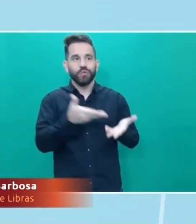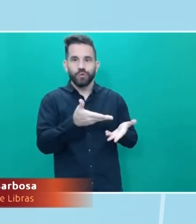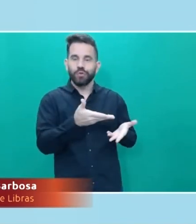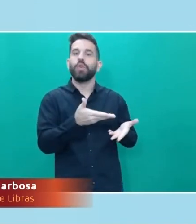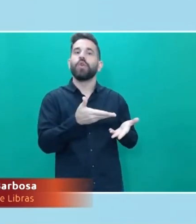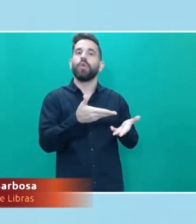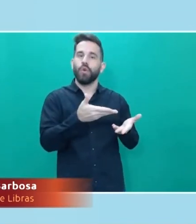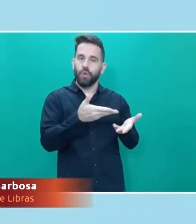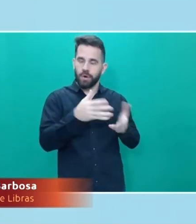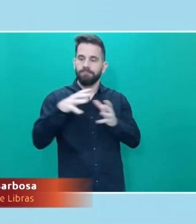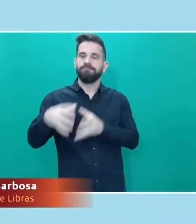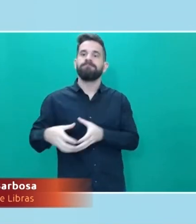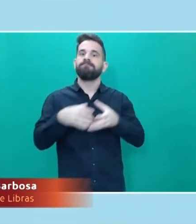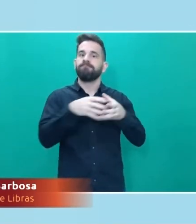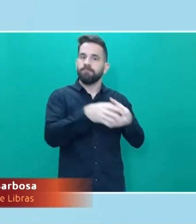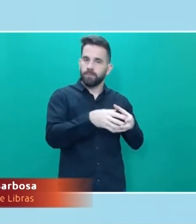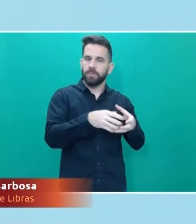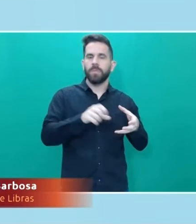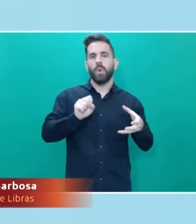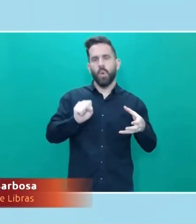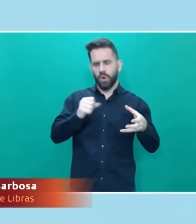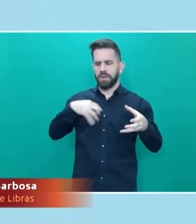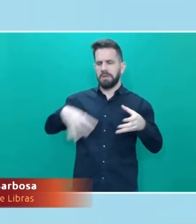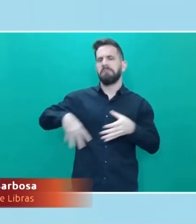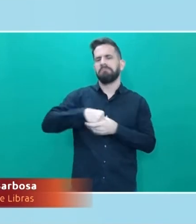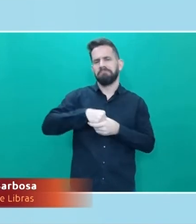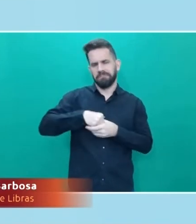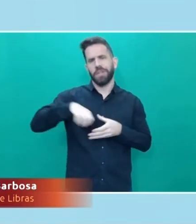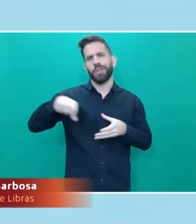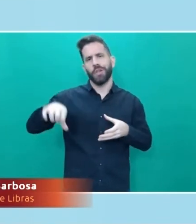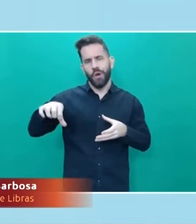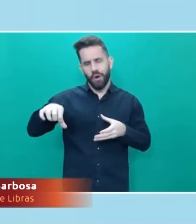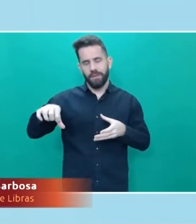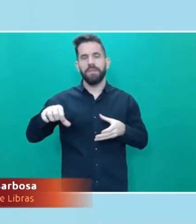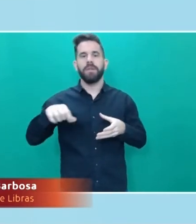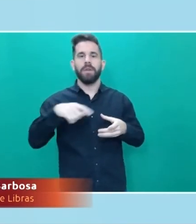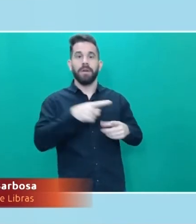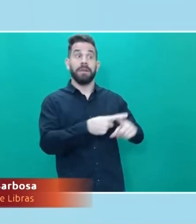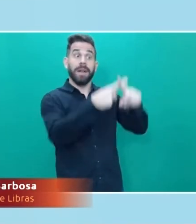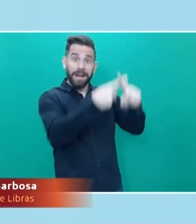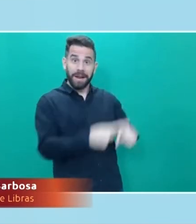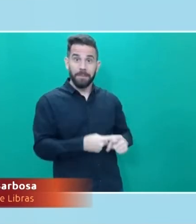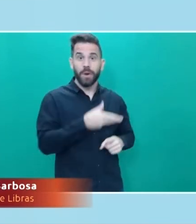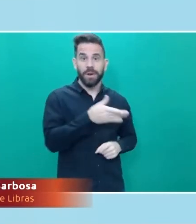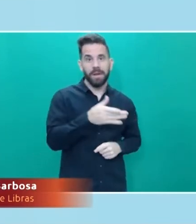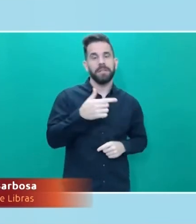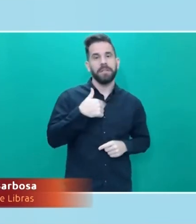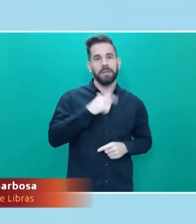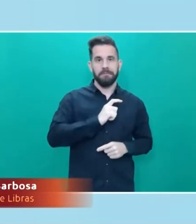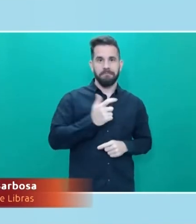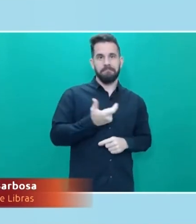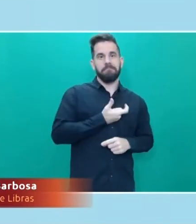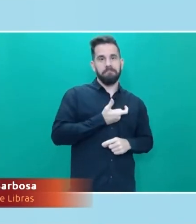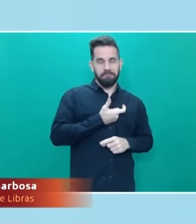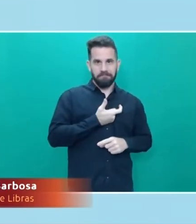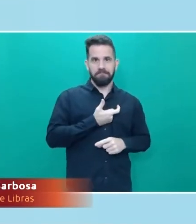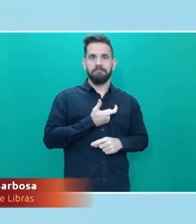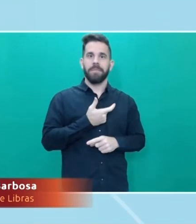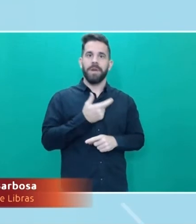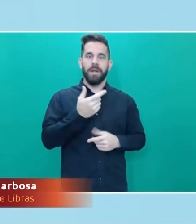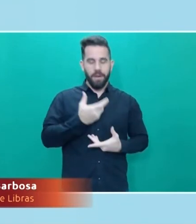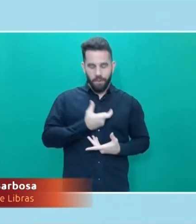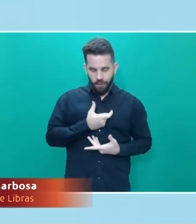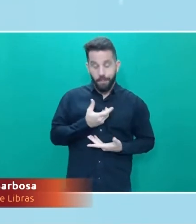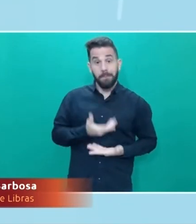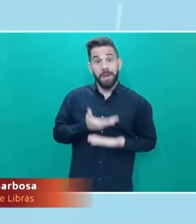8 pessoas, né, 9 comigo, que também fui campeão brasileiro na minha categoria, e ofereço essa medalha para a FGKI,